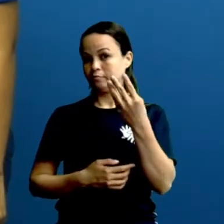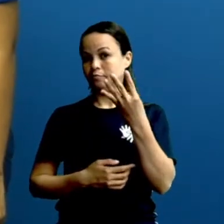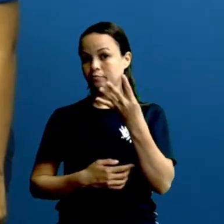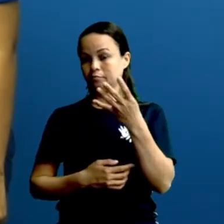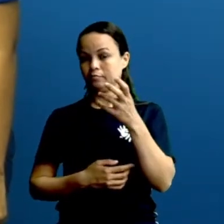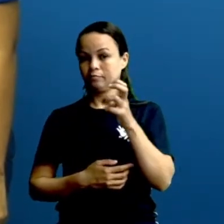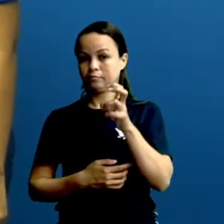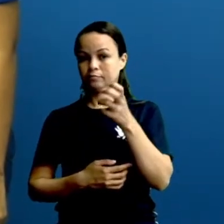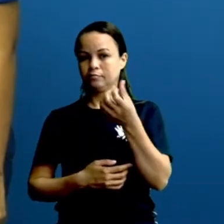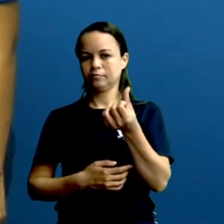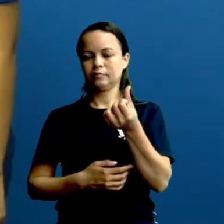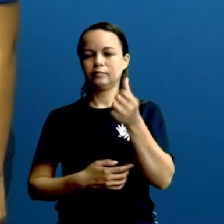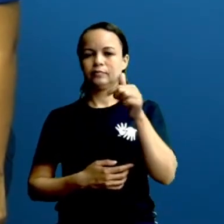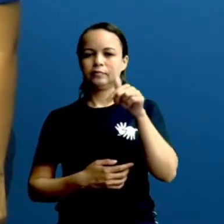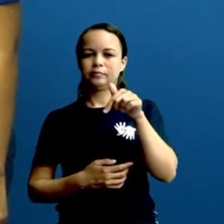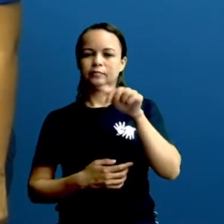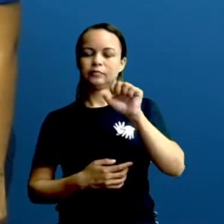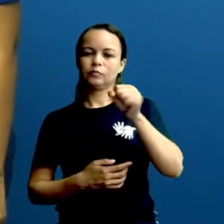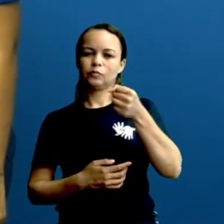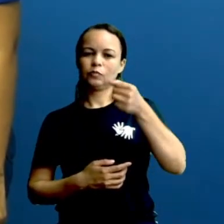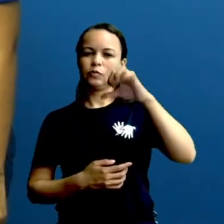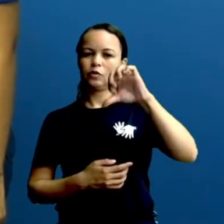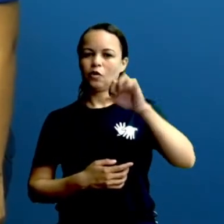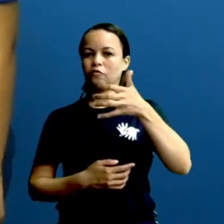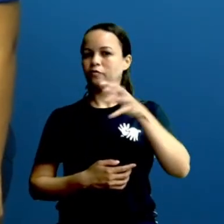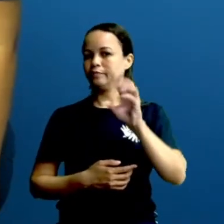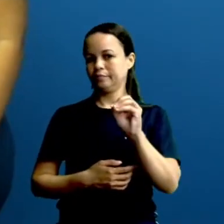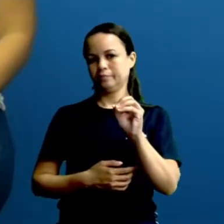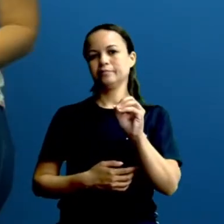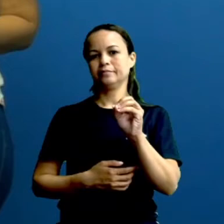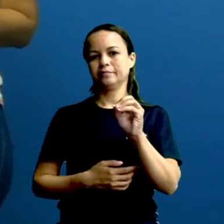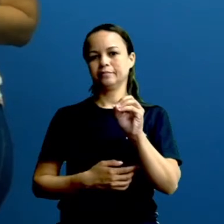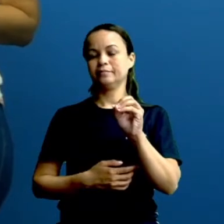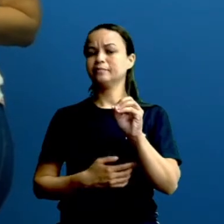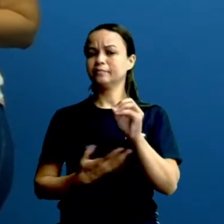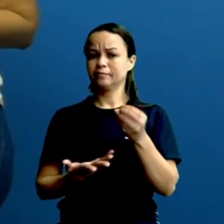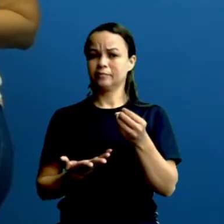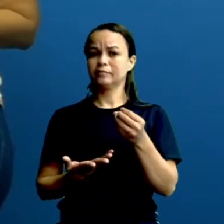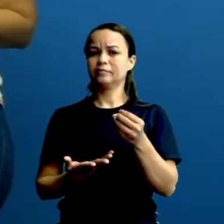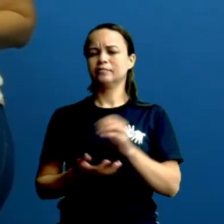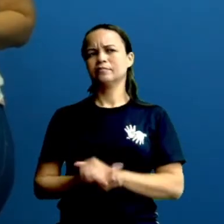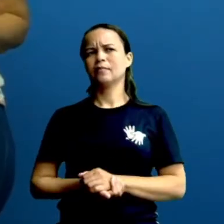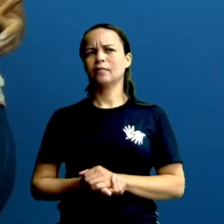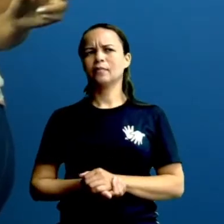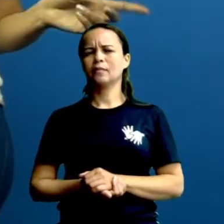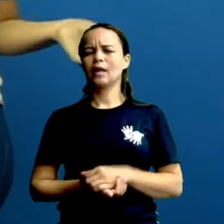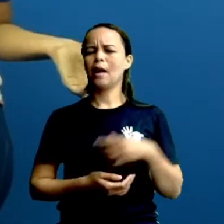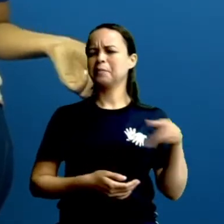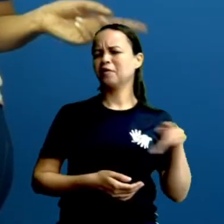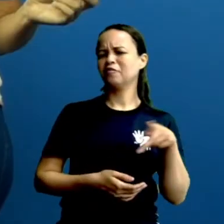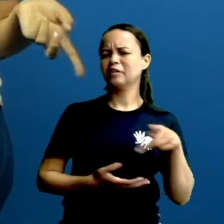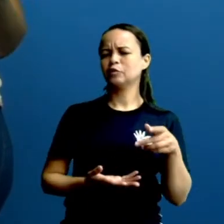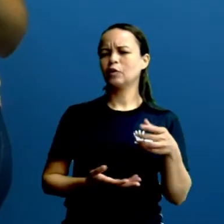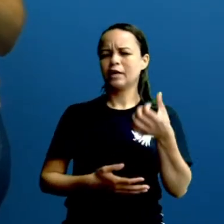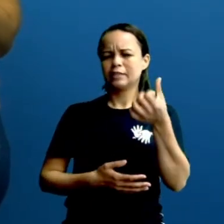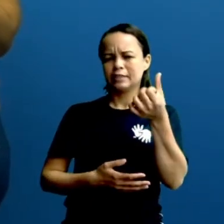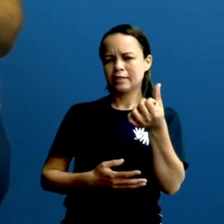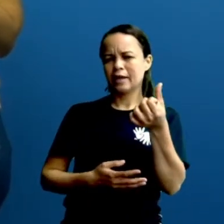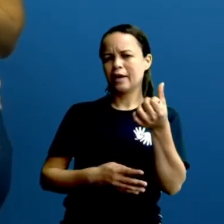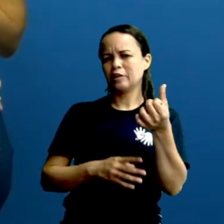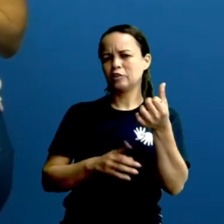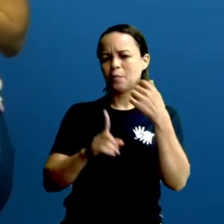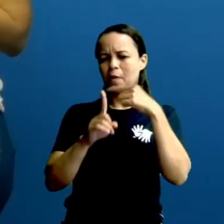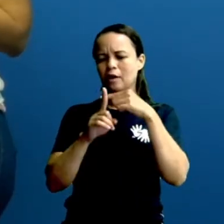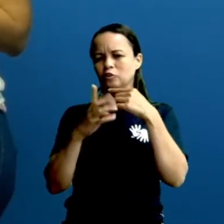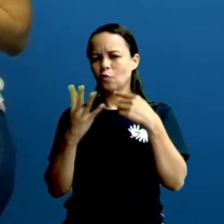4, 5, 6, 7, 8, 9, 10. Ah, professora, 6 mais